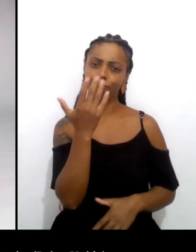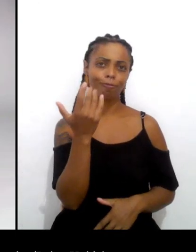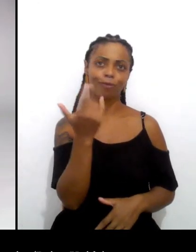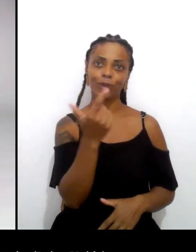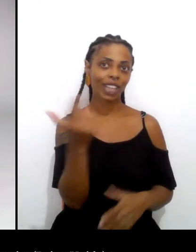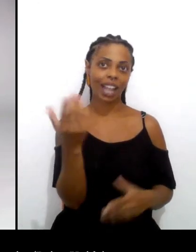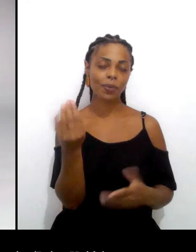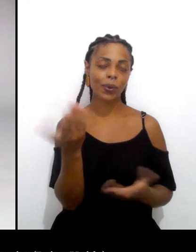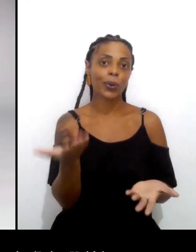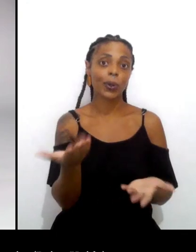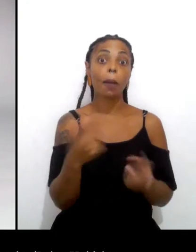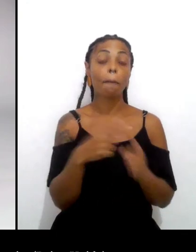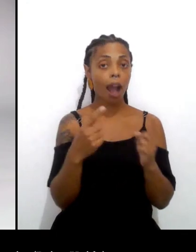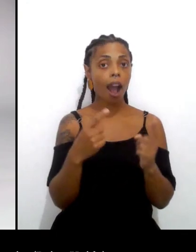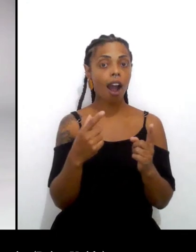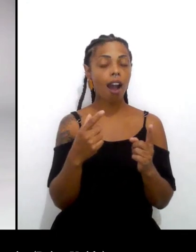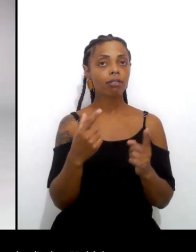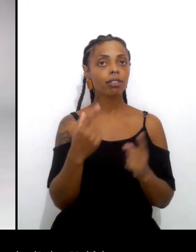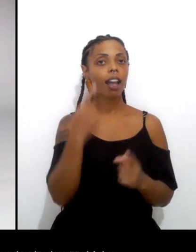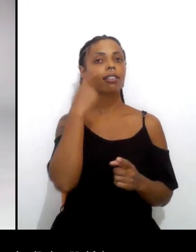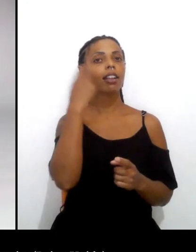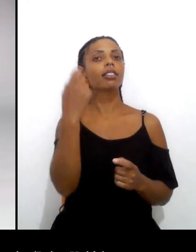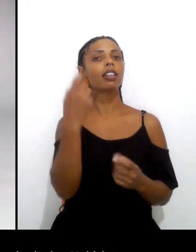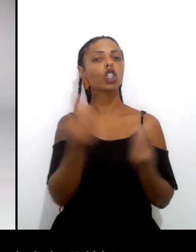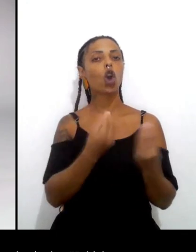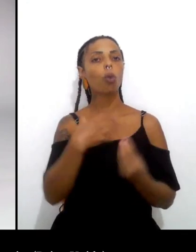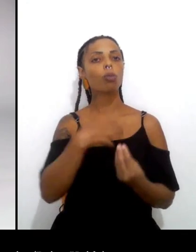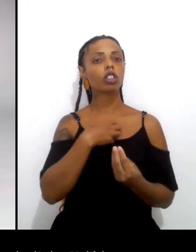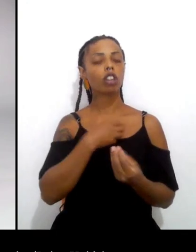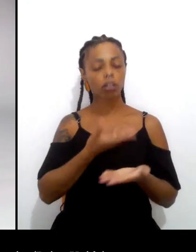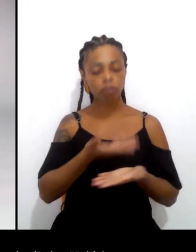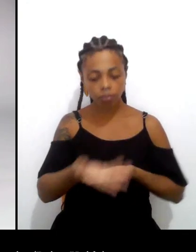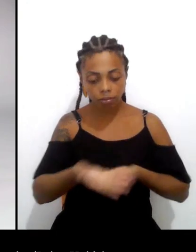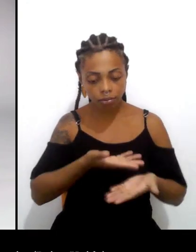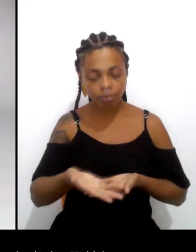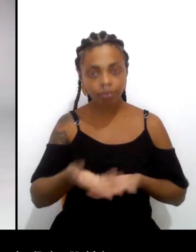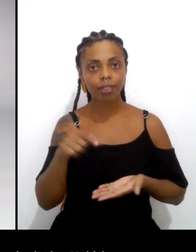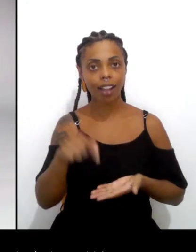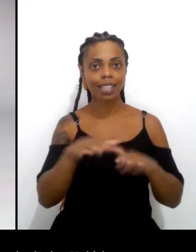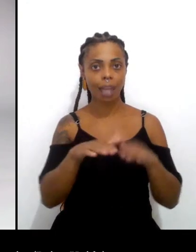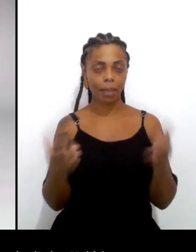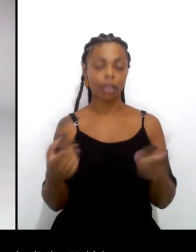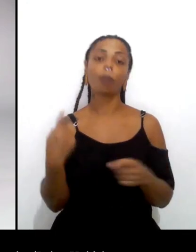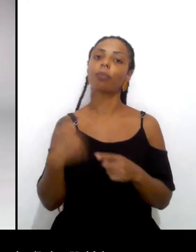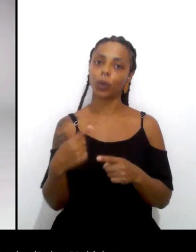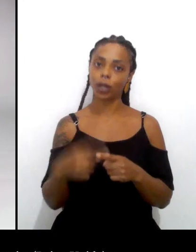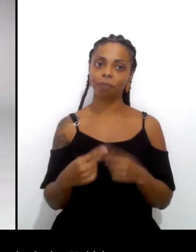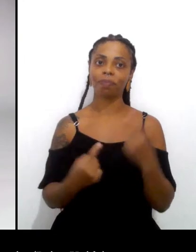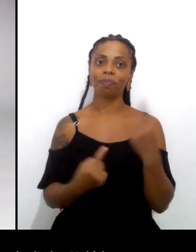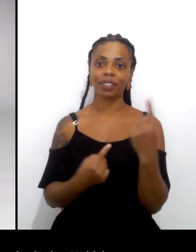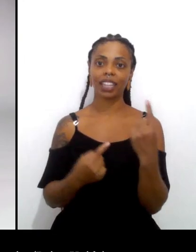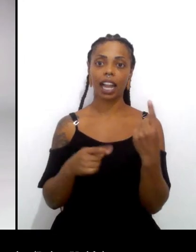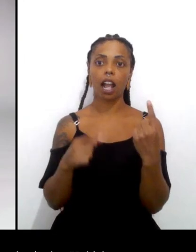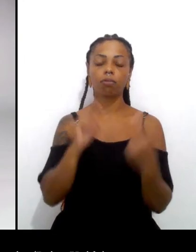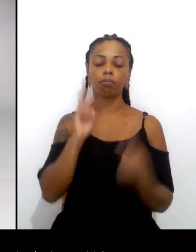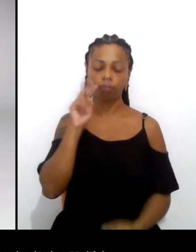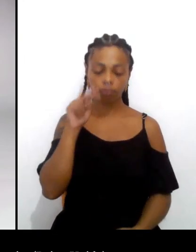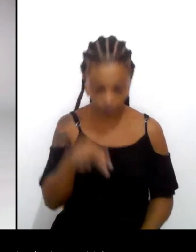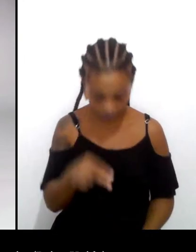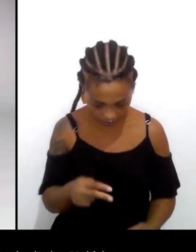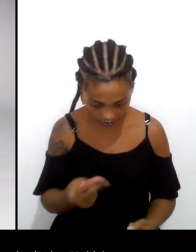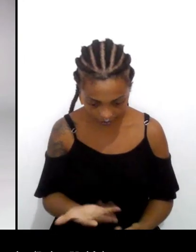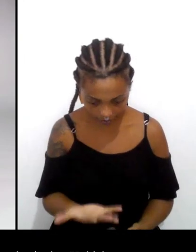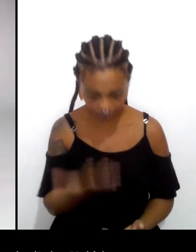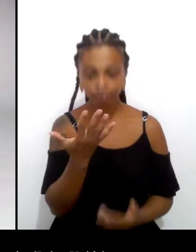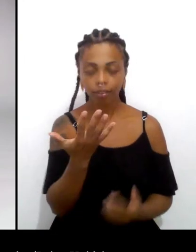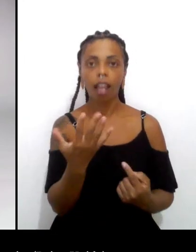a forma como você interage com este imóvel primeiro porque ele reflete você mesmo quando você